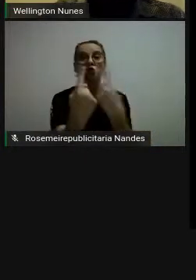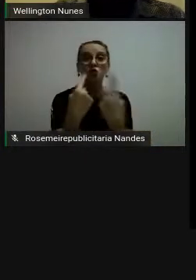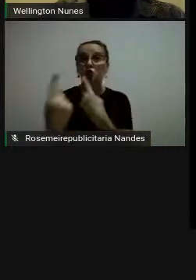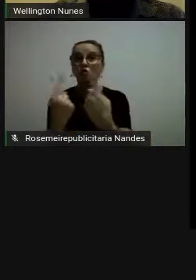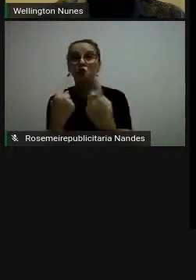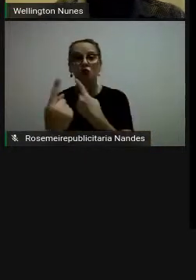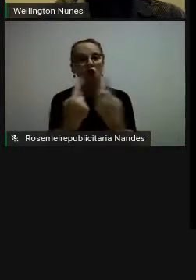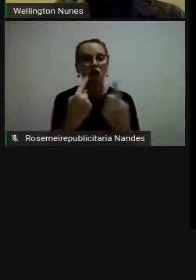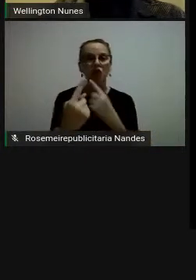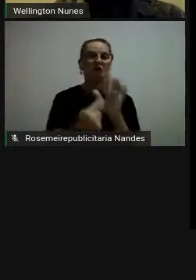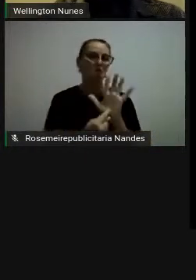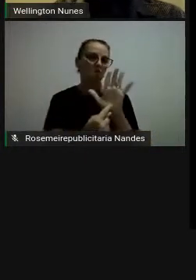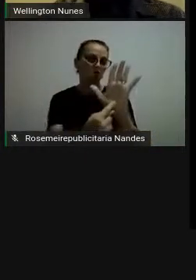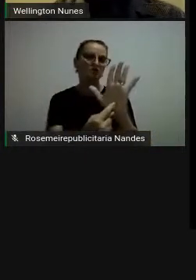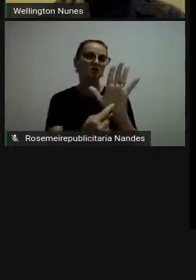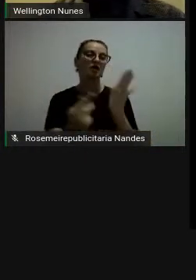tirei